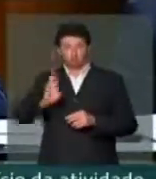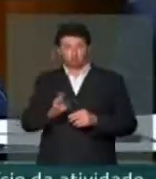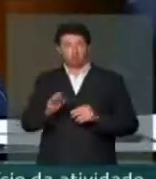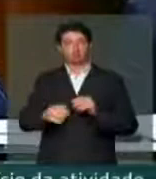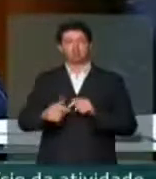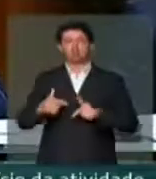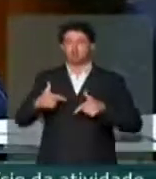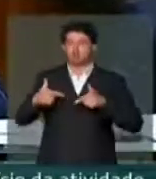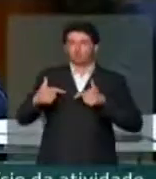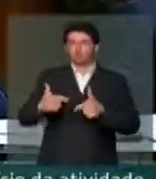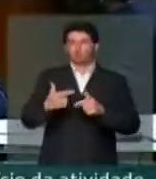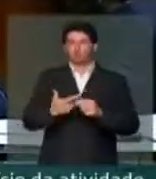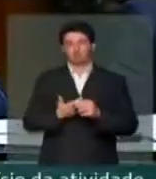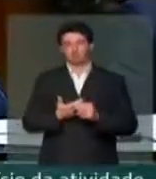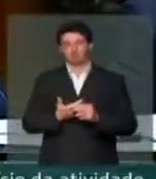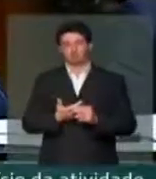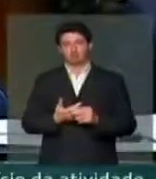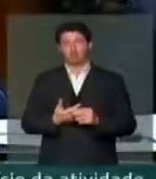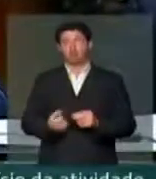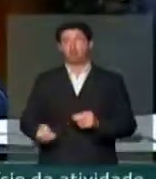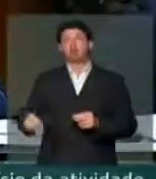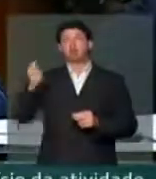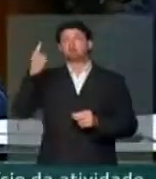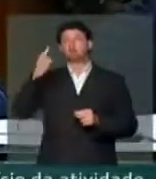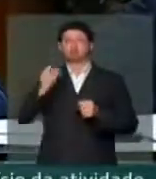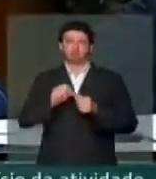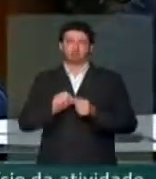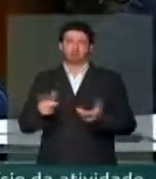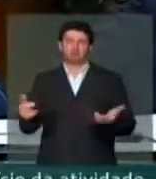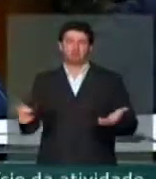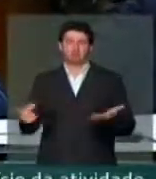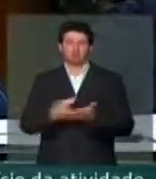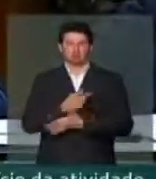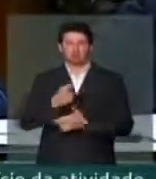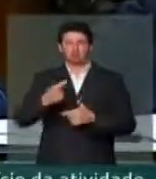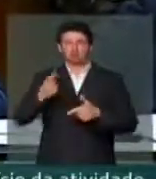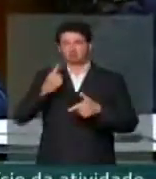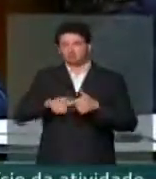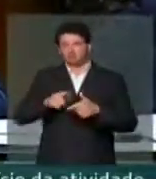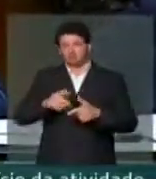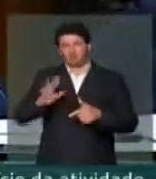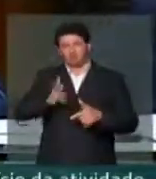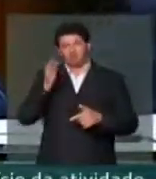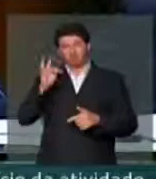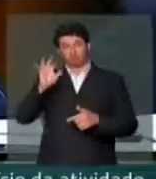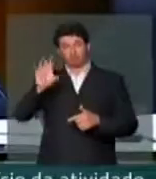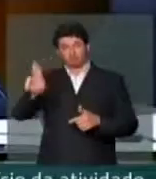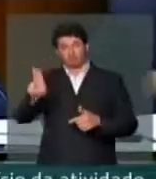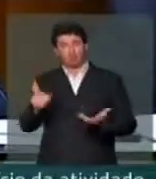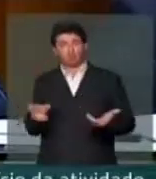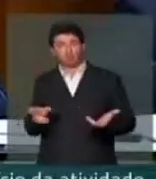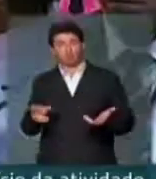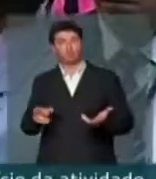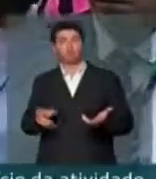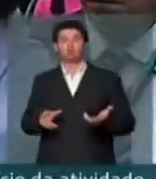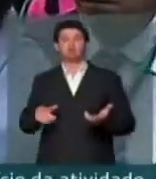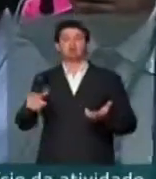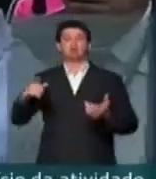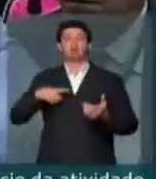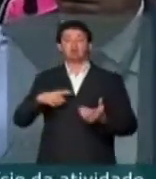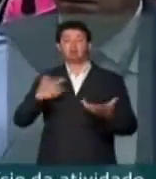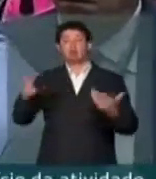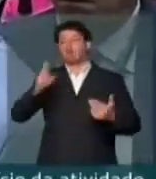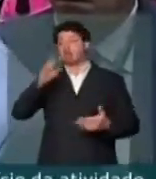que se mobilizaram. Esse absurdo que foi cometido, essa insensibilidade do Tribunal de Contas da União, teve a